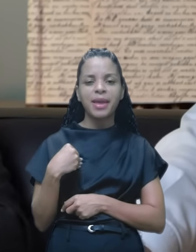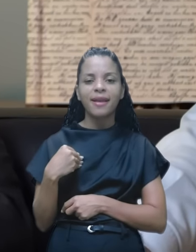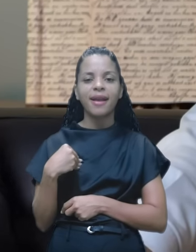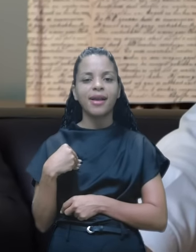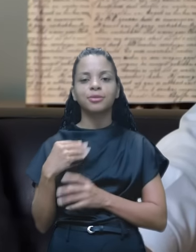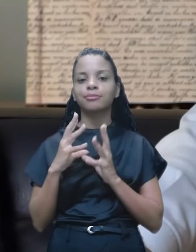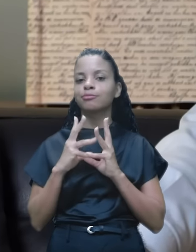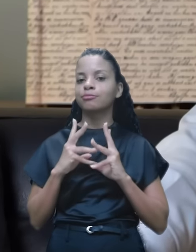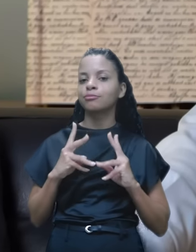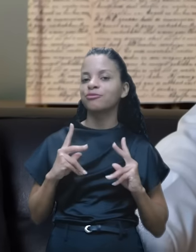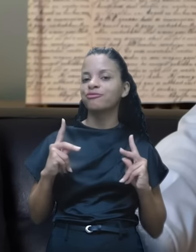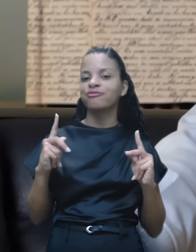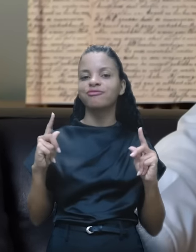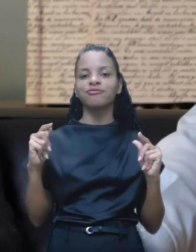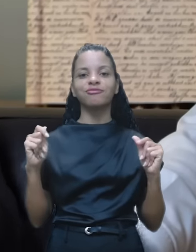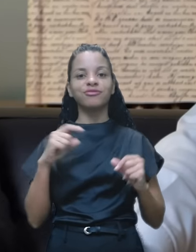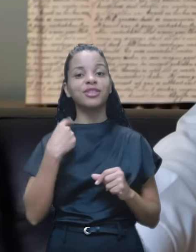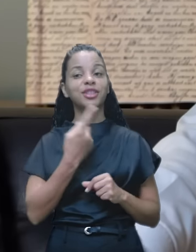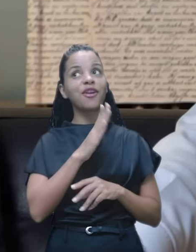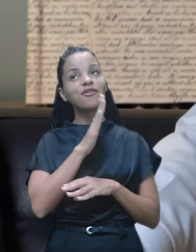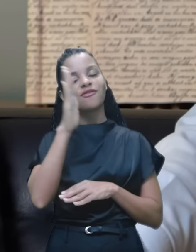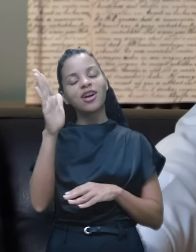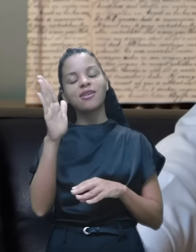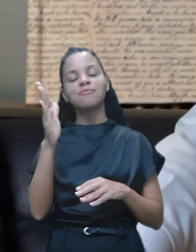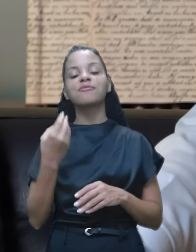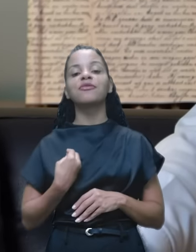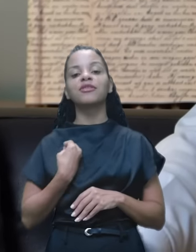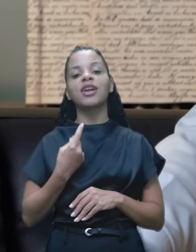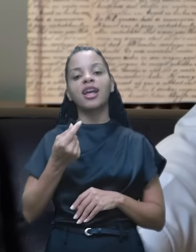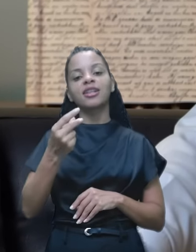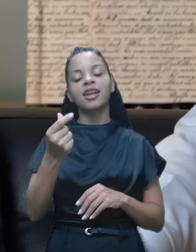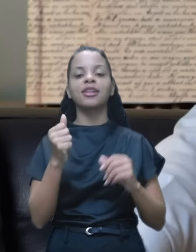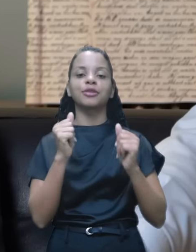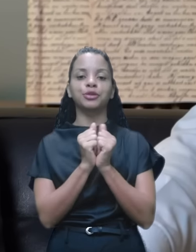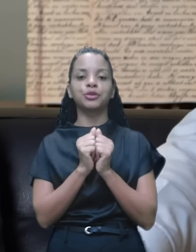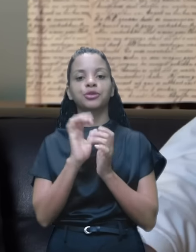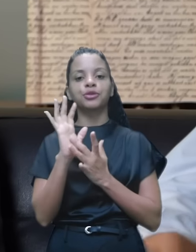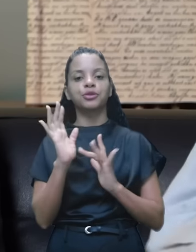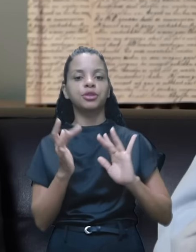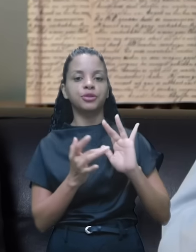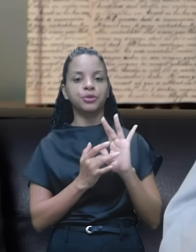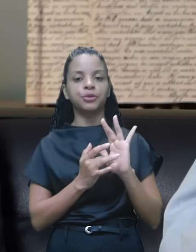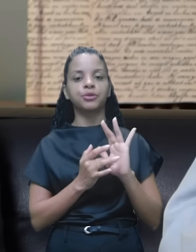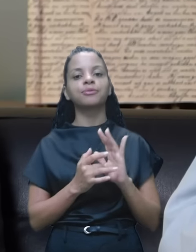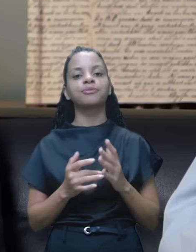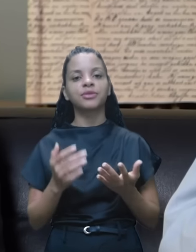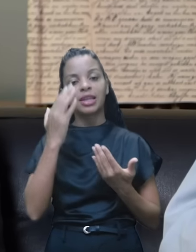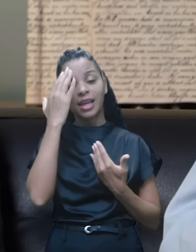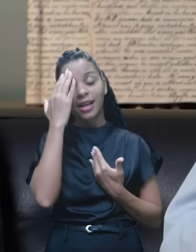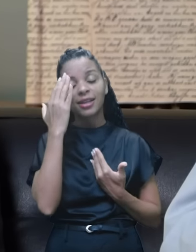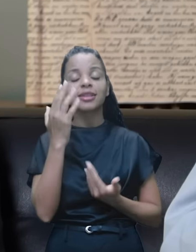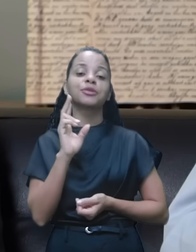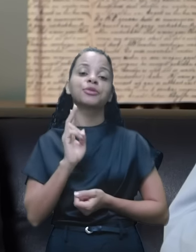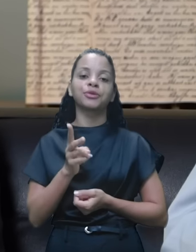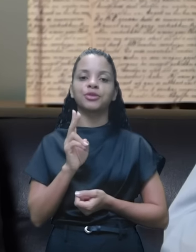mundo vai deixar de existir. Né? E nós iremos viver para sempre com Jesus. Então, agradeço de coração todos os dias nas